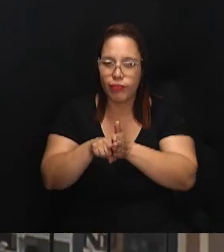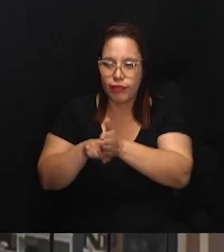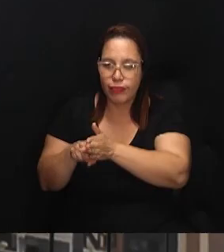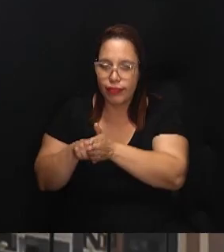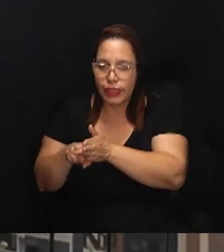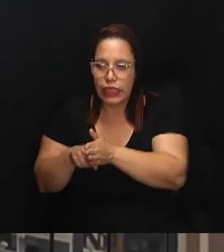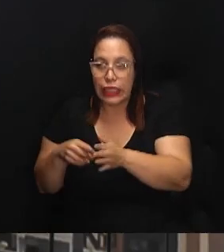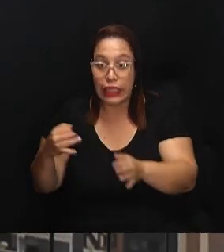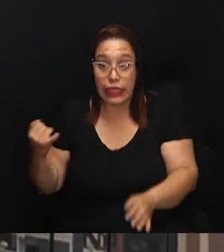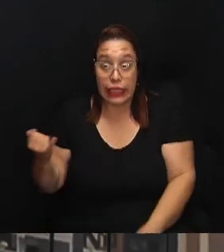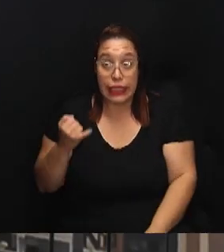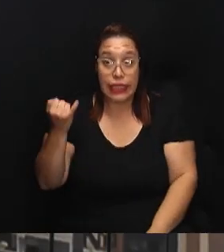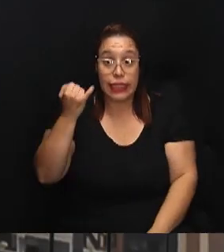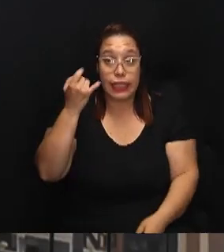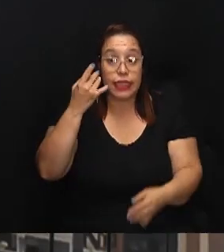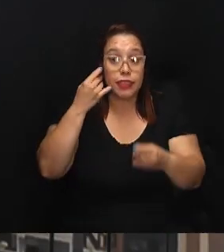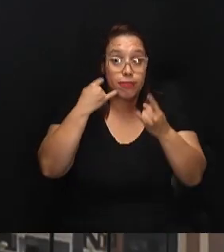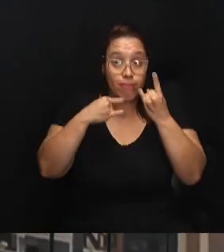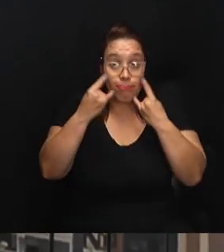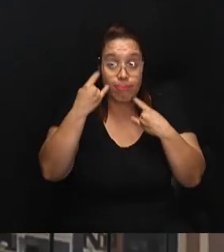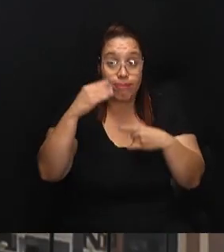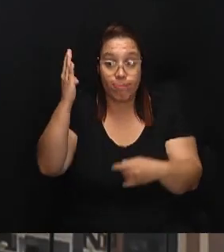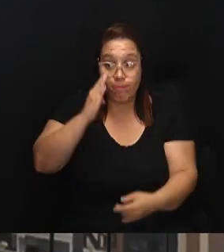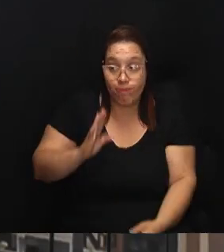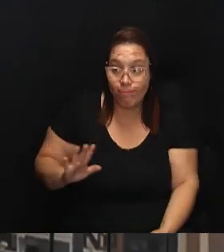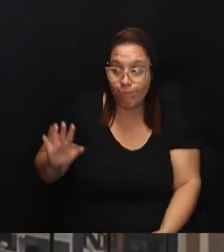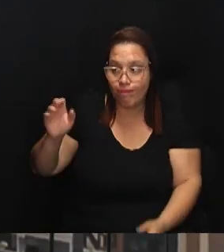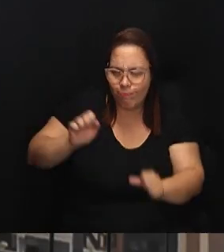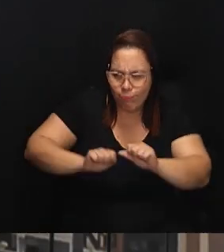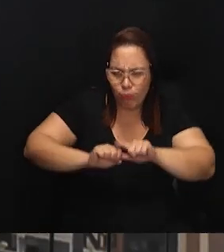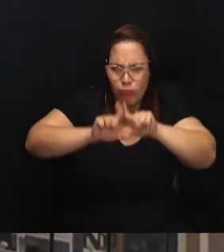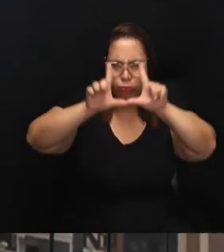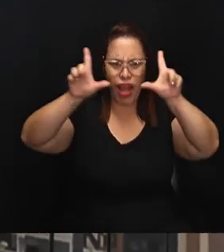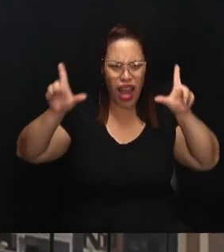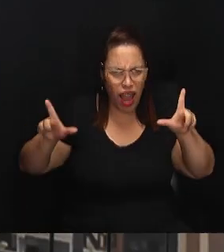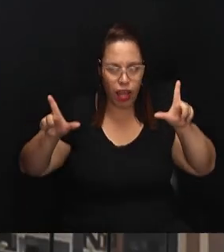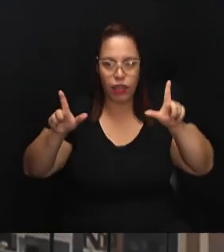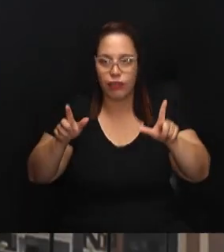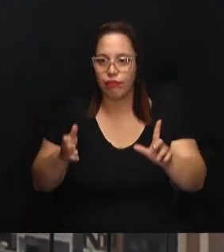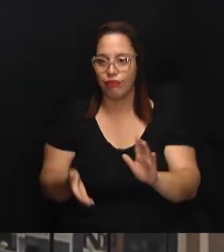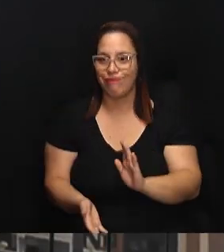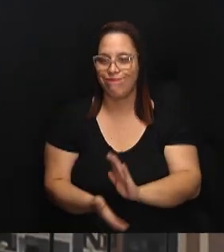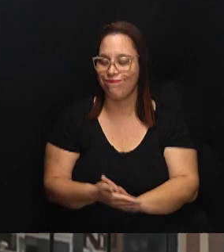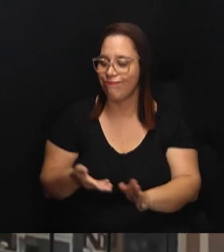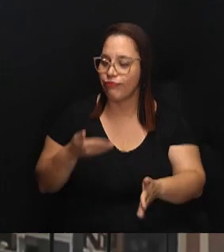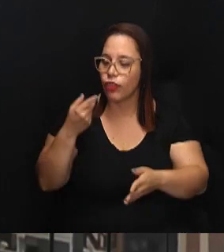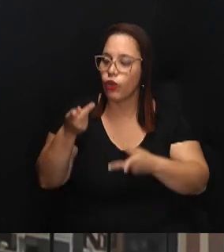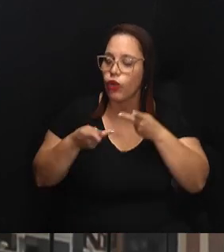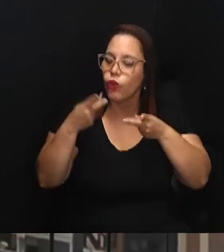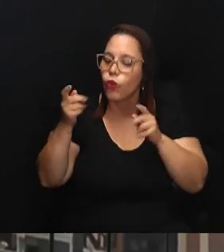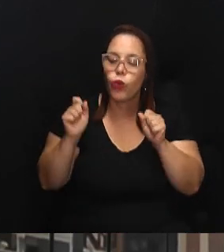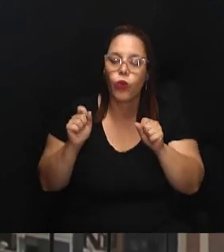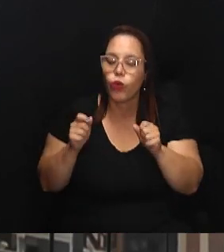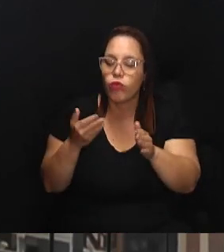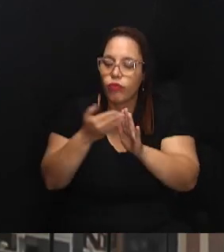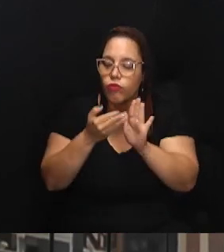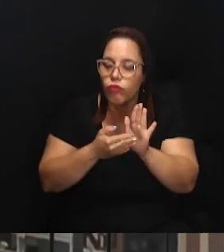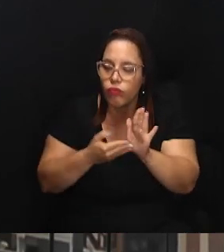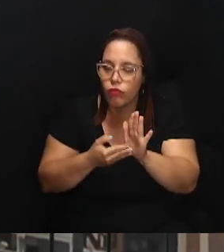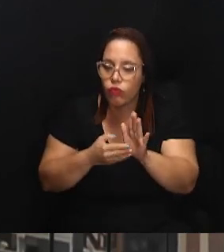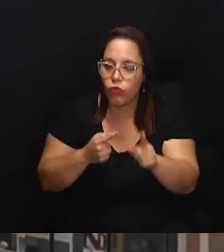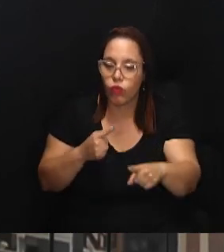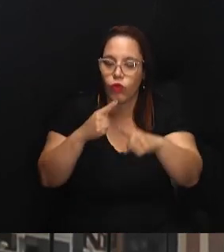por essa pesquisa são muito incríveis, né? E realmente colocam o Brasil num protagonismo. E eu queria que você falasse desse processo, o